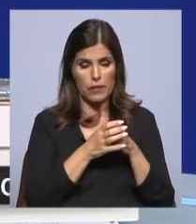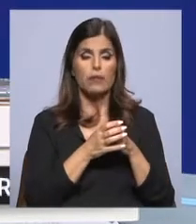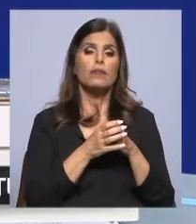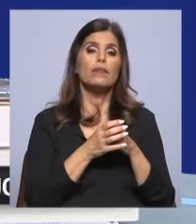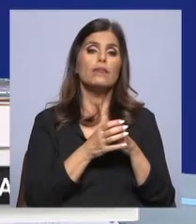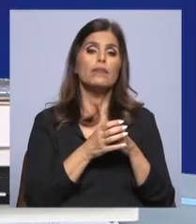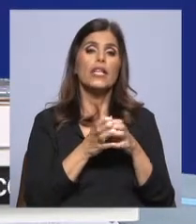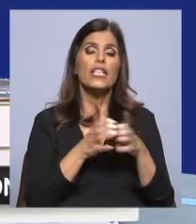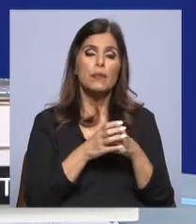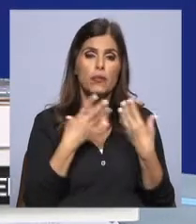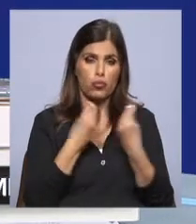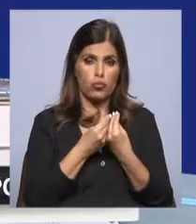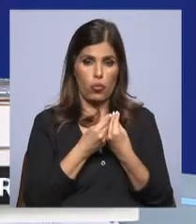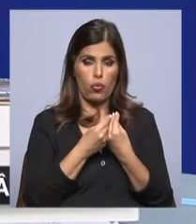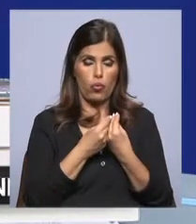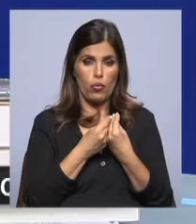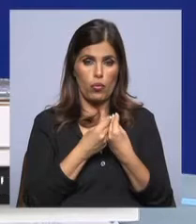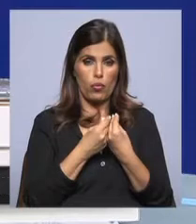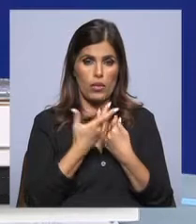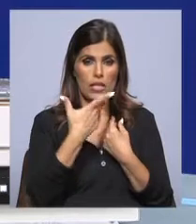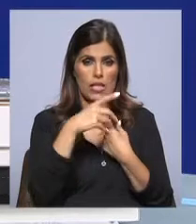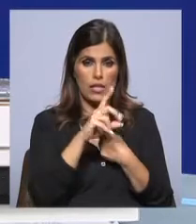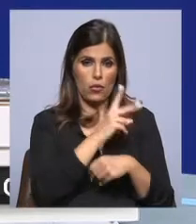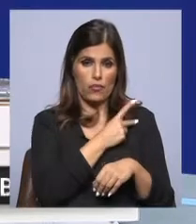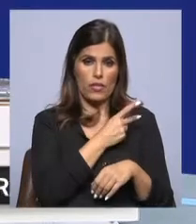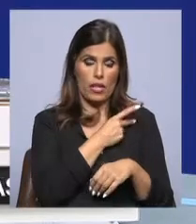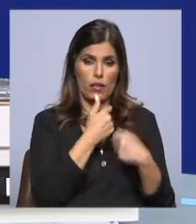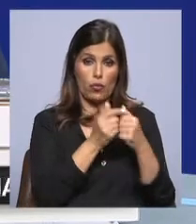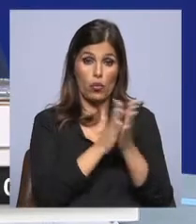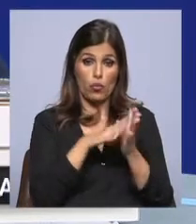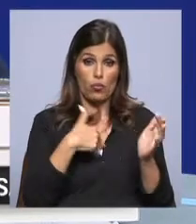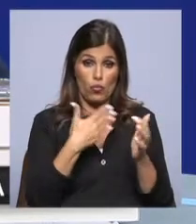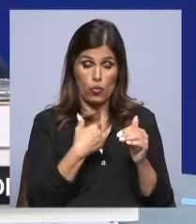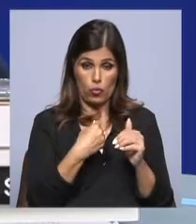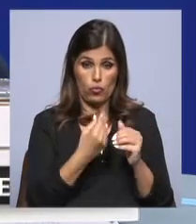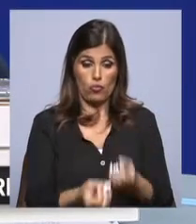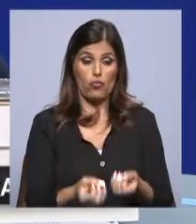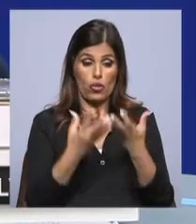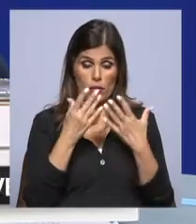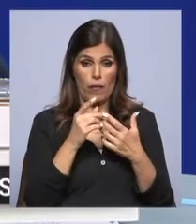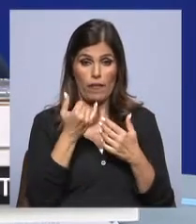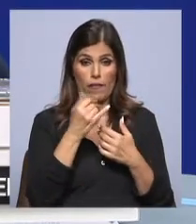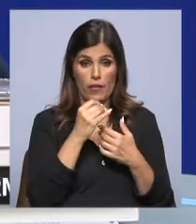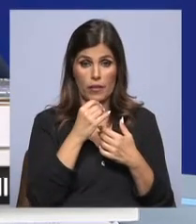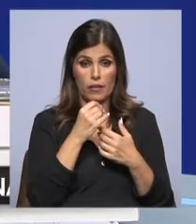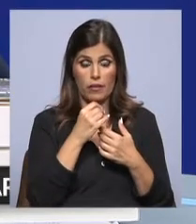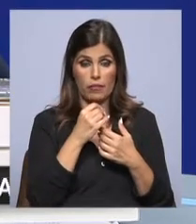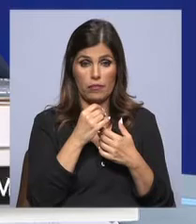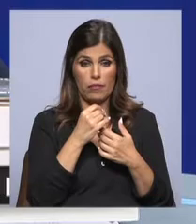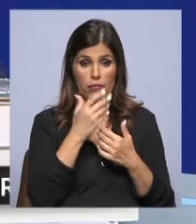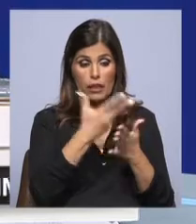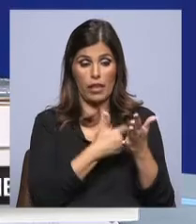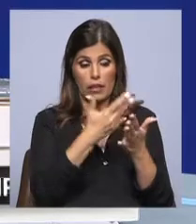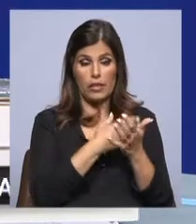equipas que juntou 16 universidades em todo o mundo e que deu origem a 20 artigos científicos que foram agora